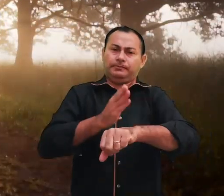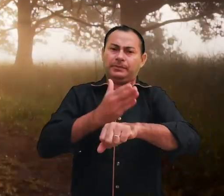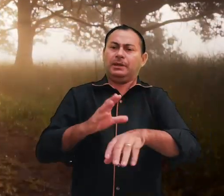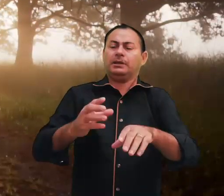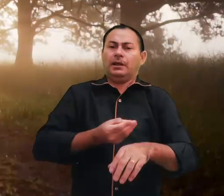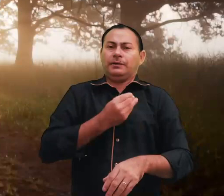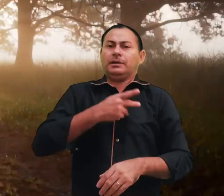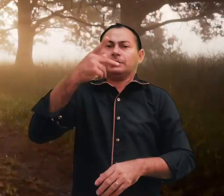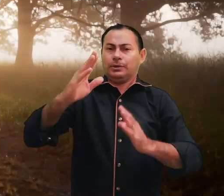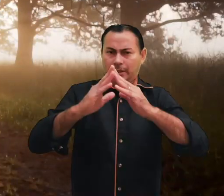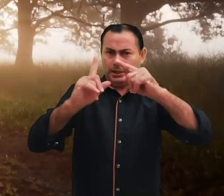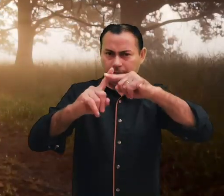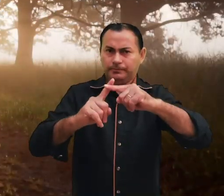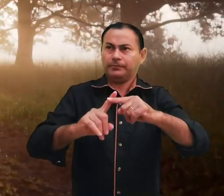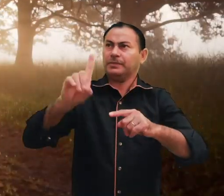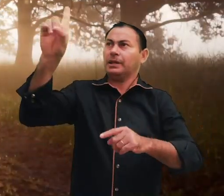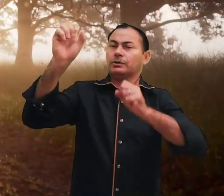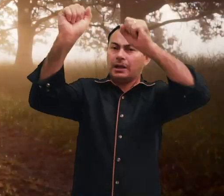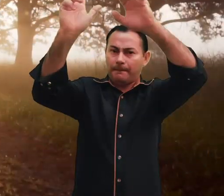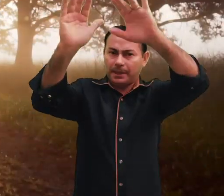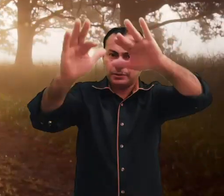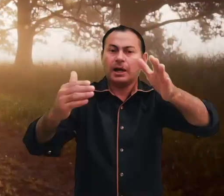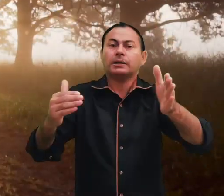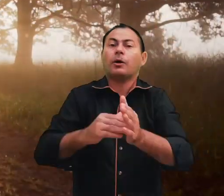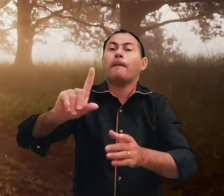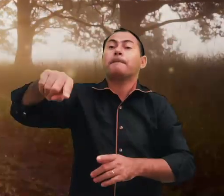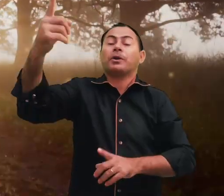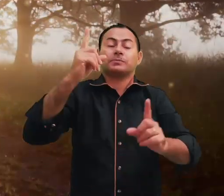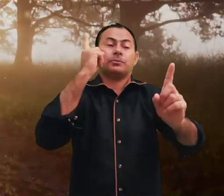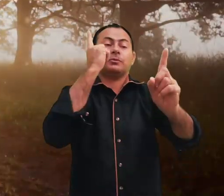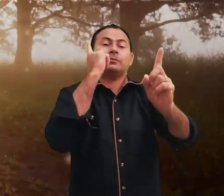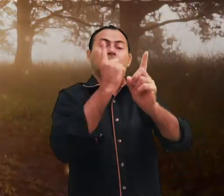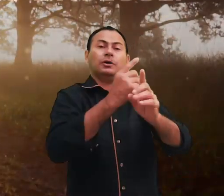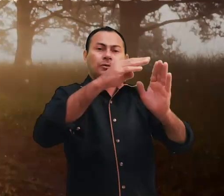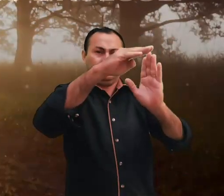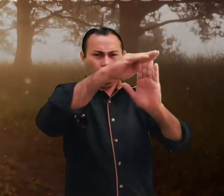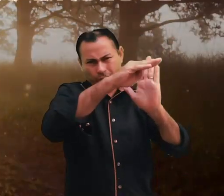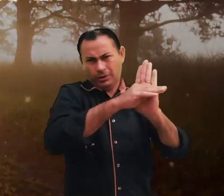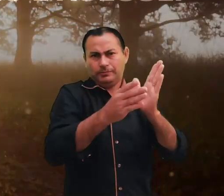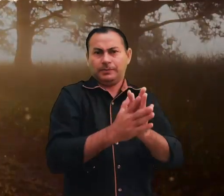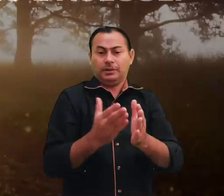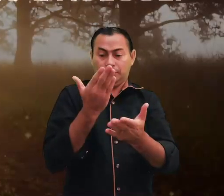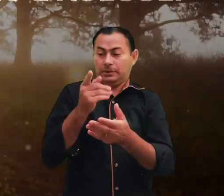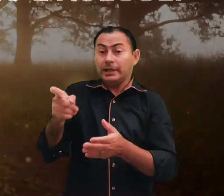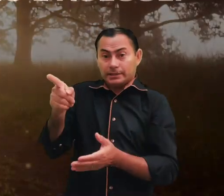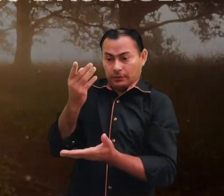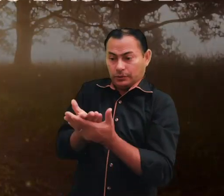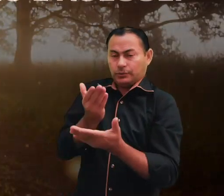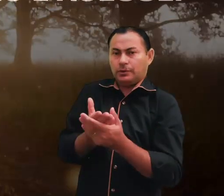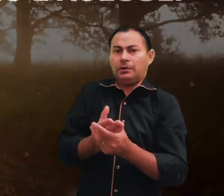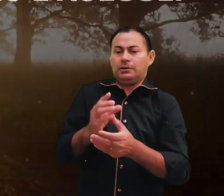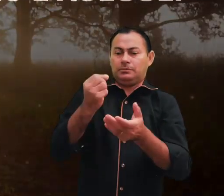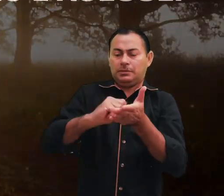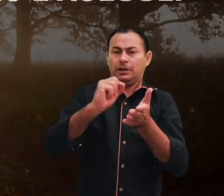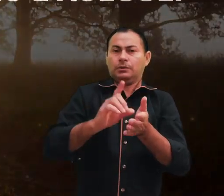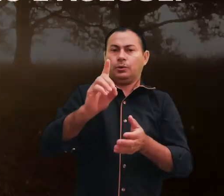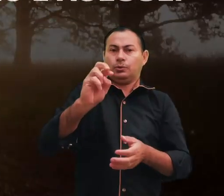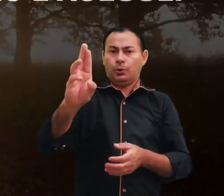vida da sua igreja. Deus lhe abençoe e até o próximo programa. Este é um estudo escrito pelo Dr. Dick